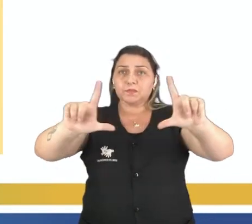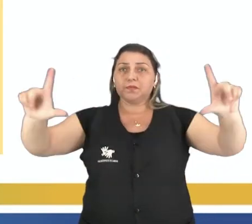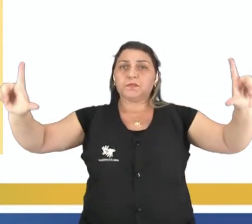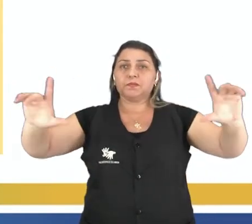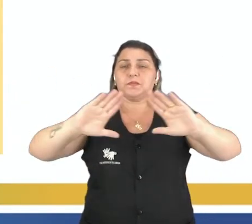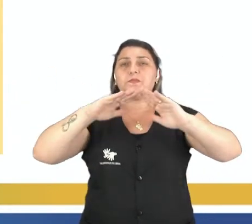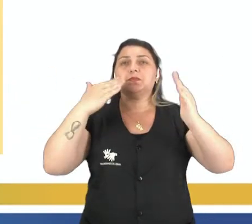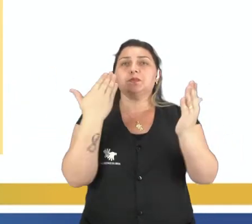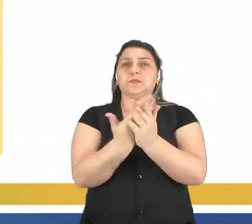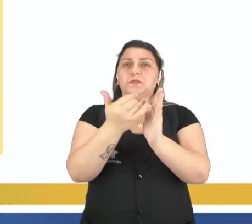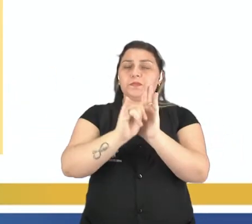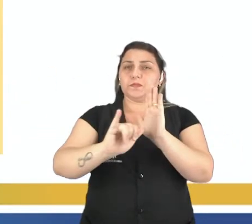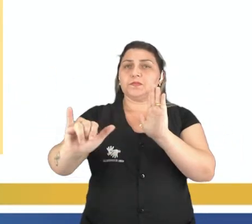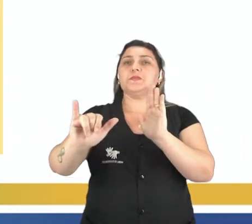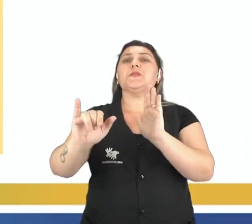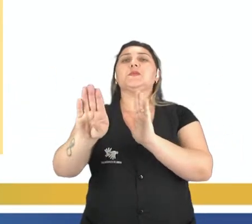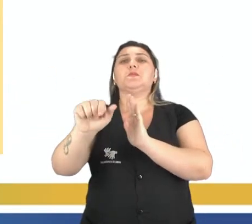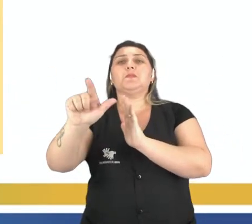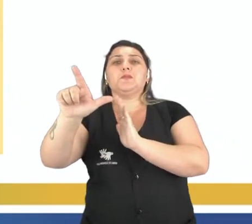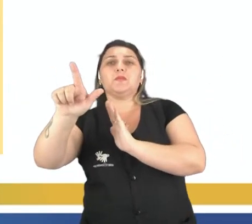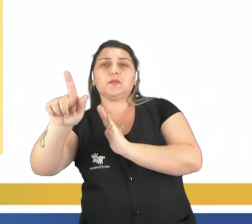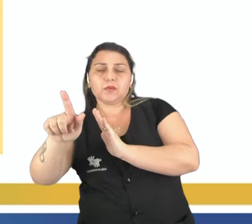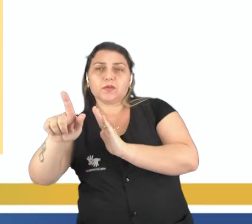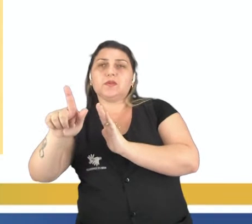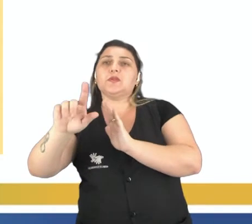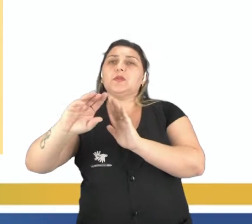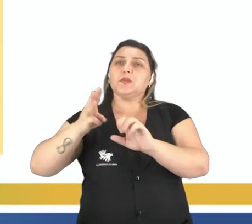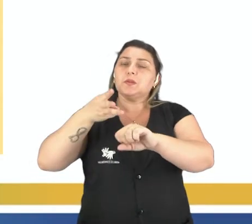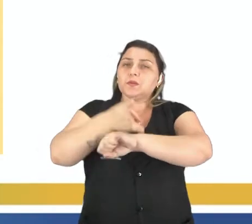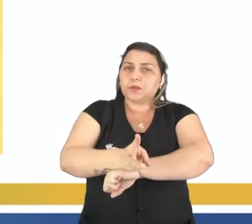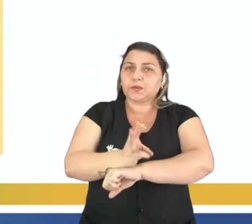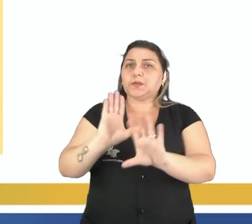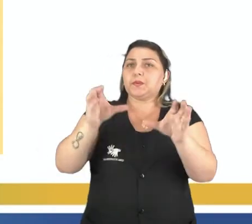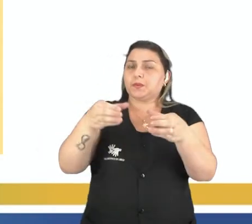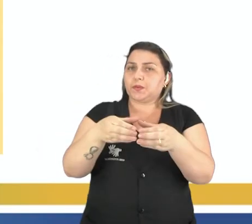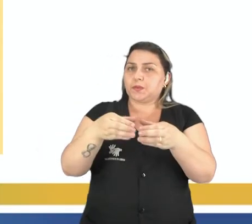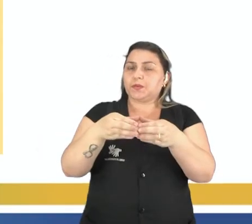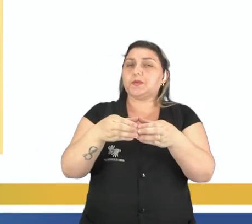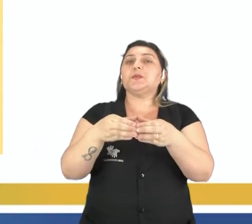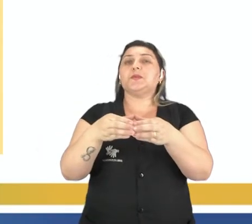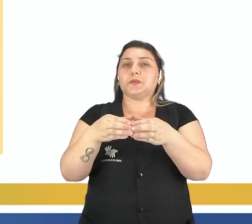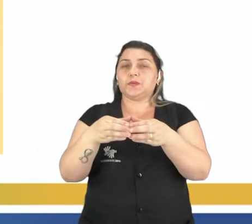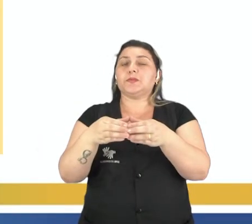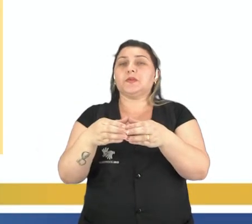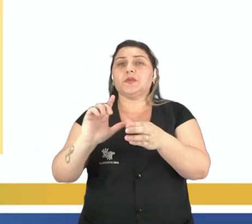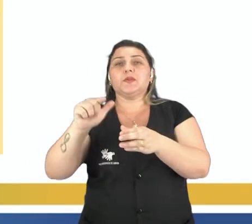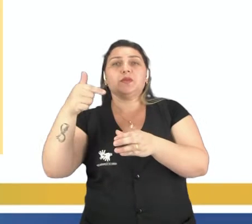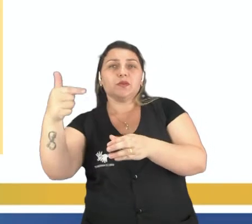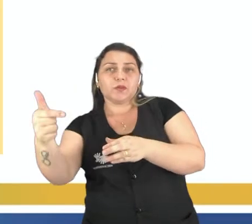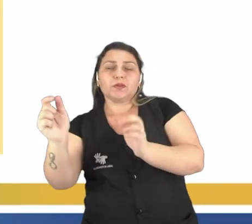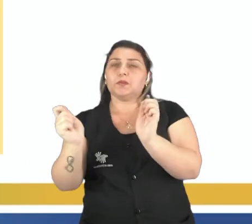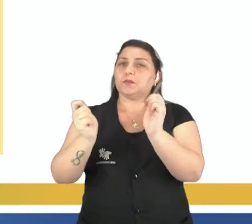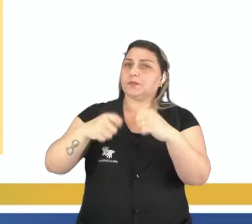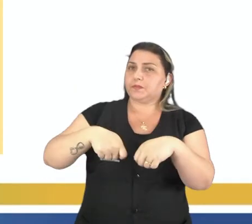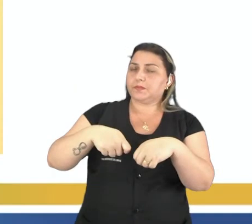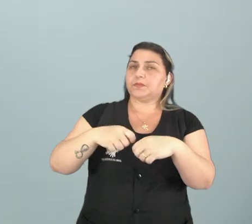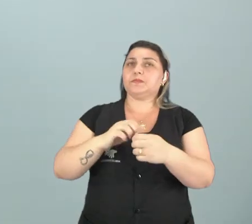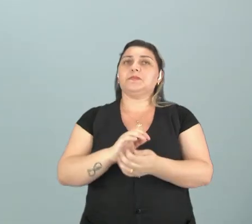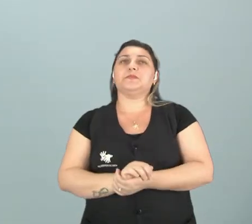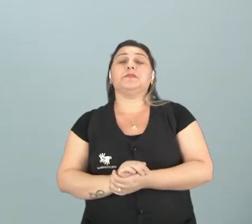escola, publicar no blog da escola, postar no grupo de WhatsApp da turma, entre outras